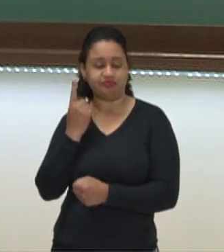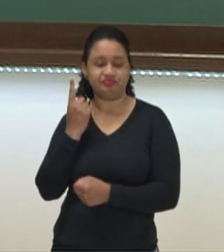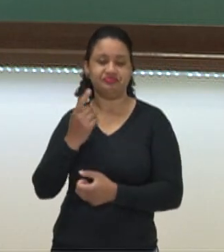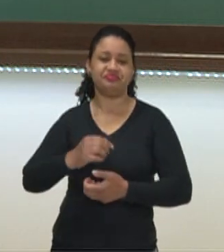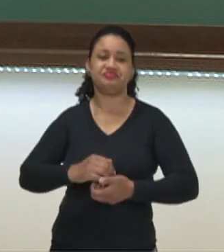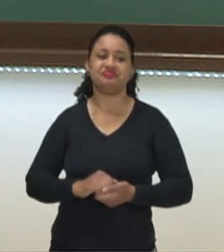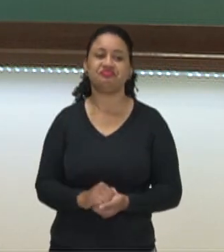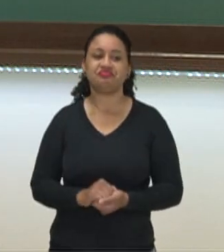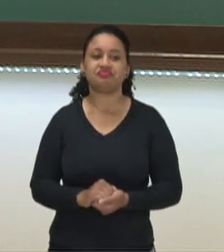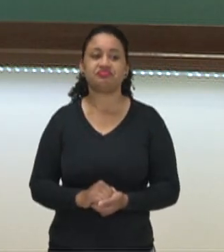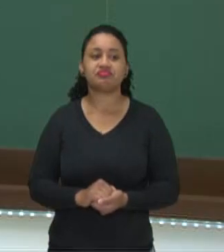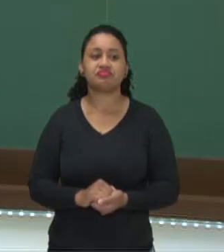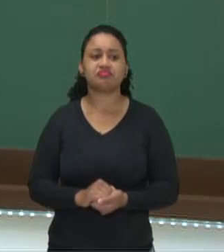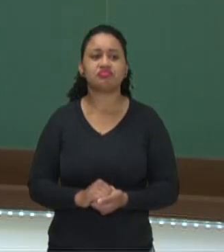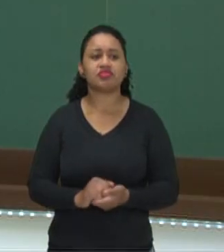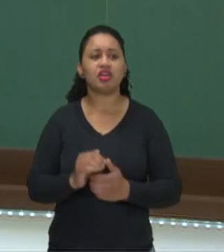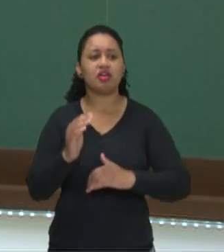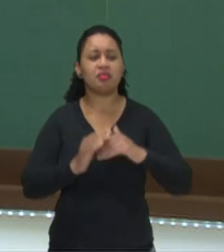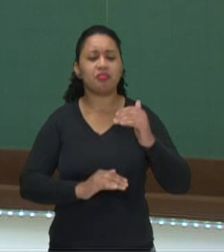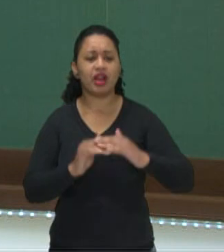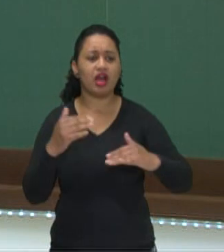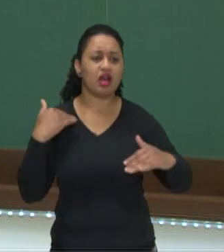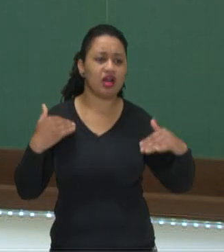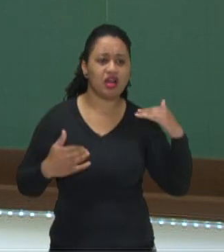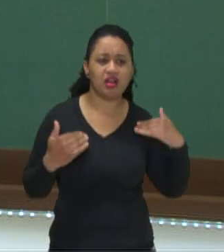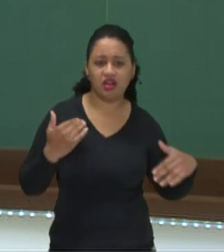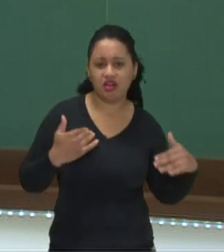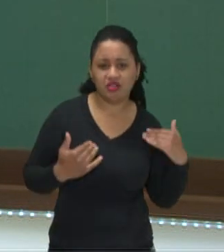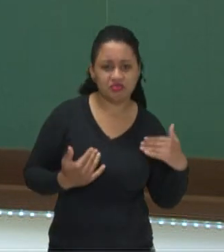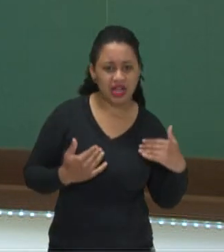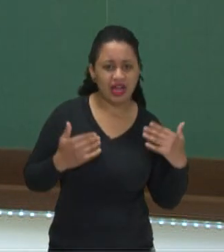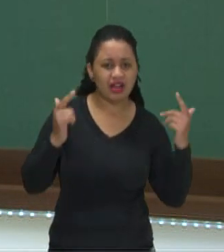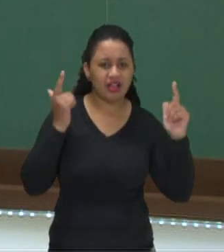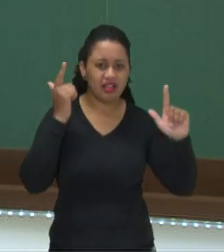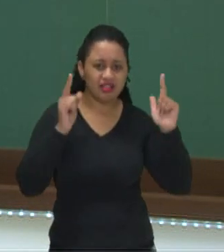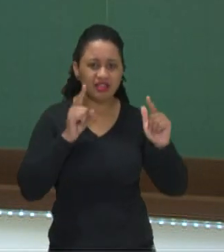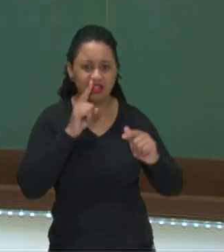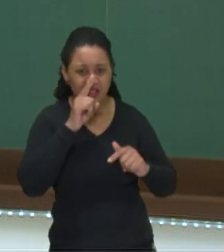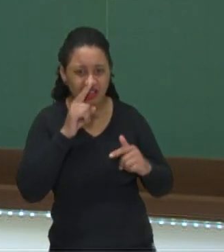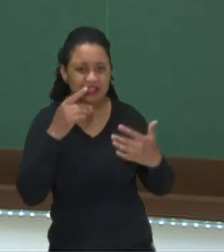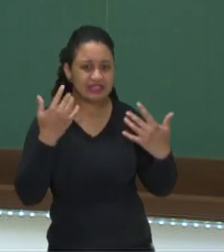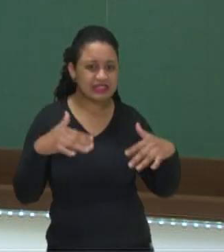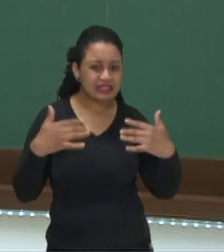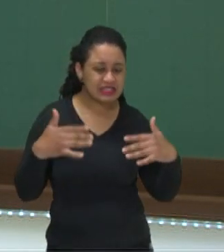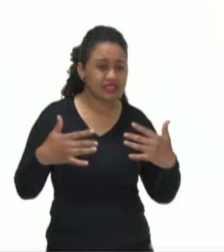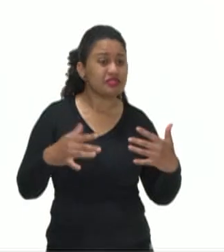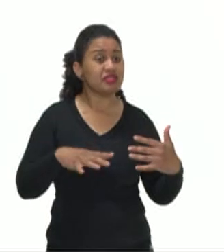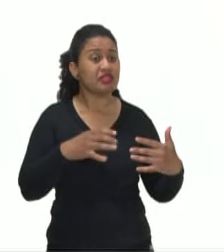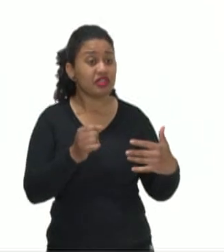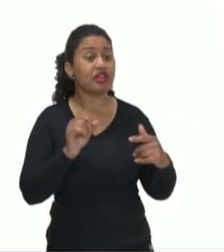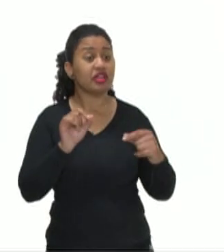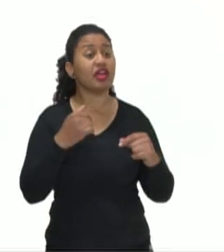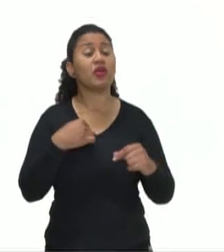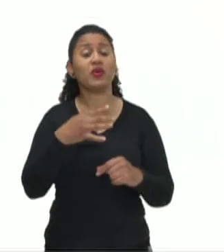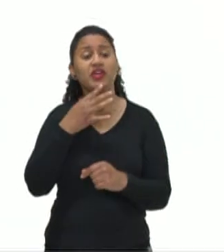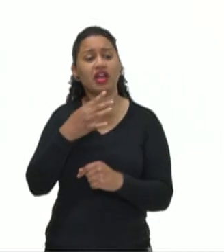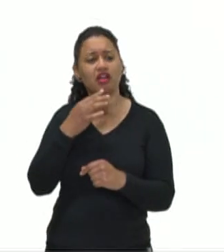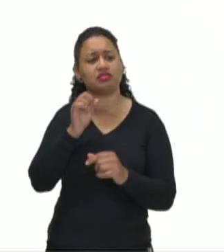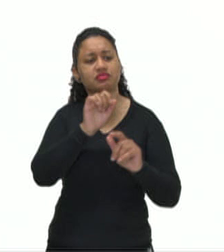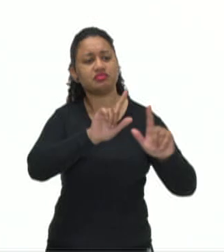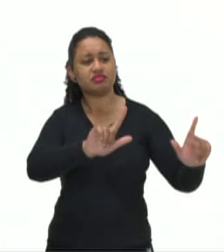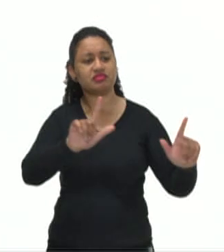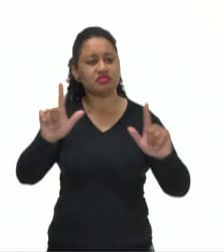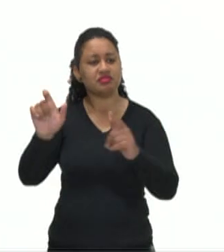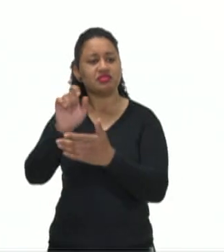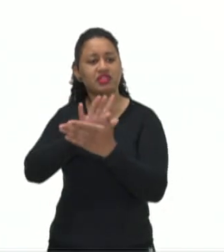slides. Práticas corporais de aventura. Quem já ouviu falar? Só pelas imagens aqui, né? Quando